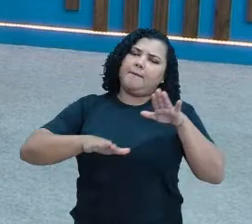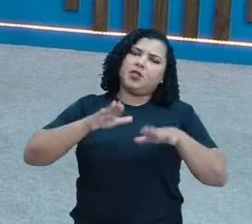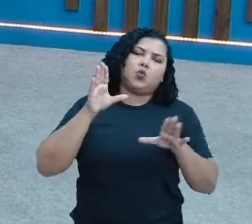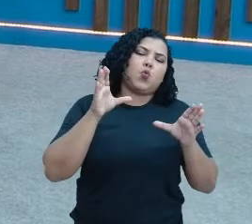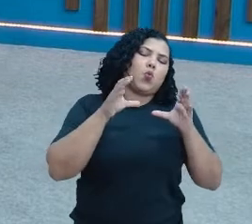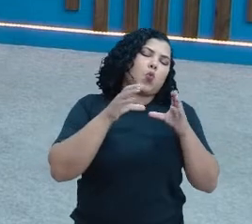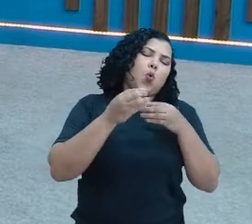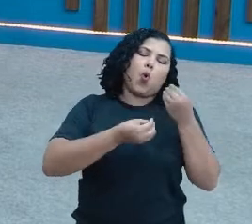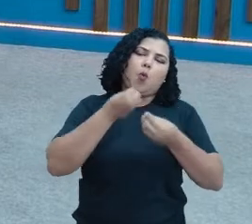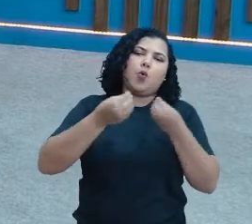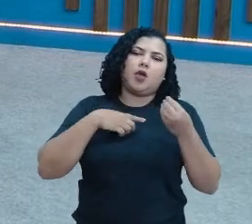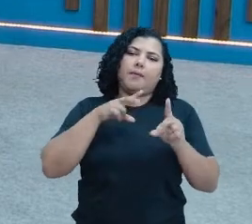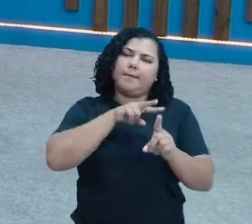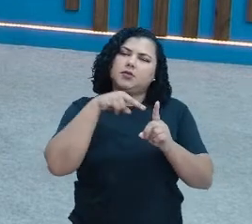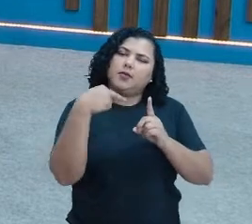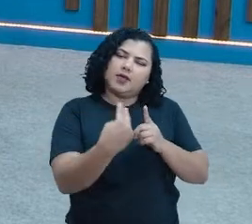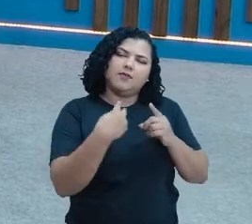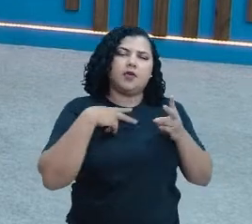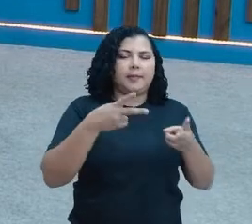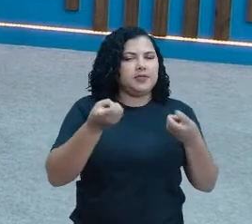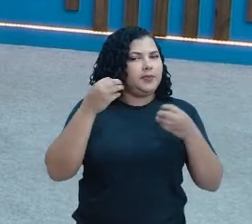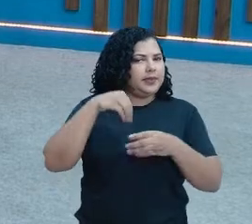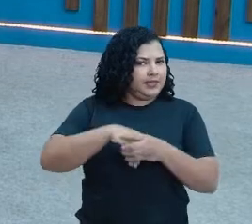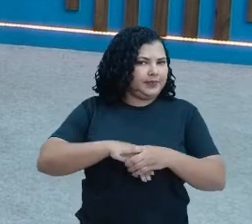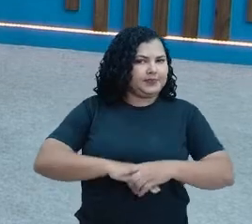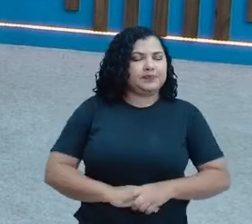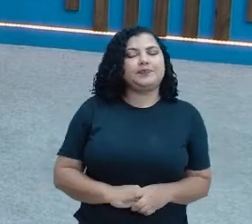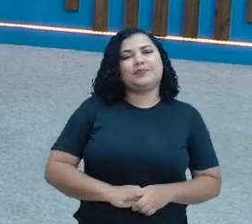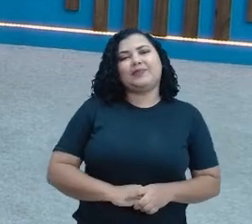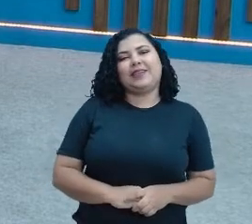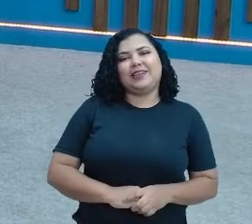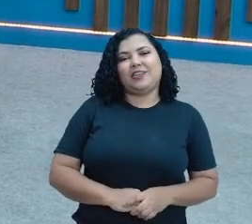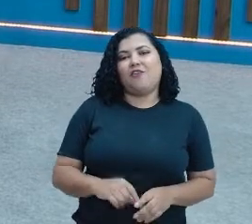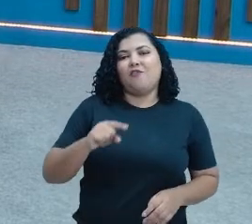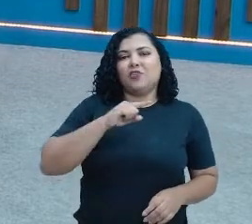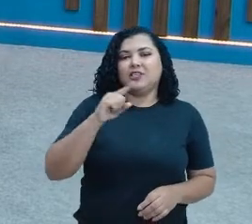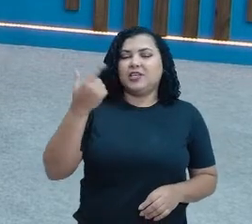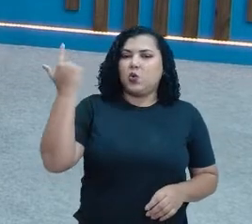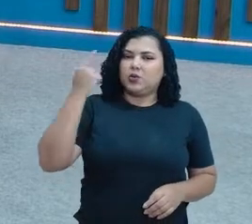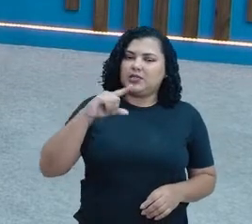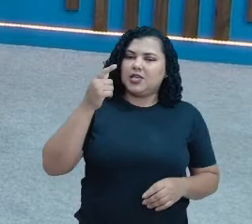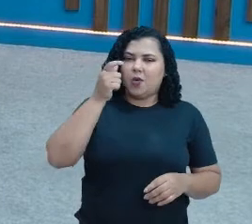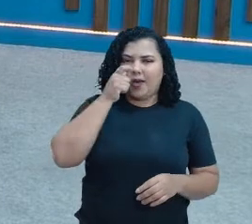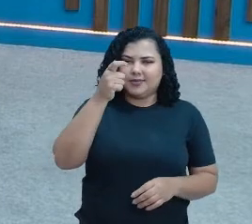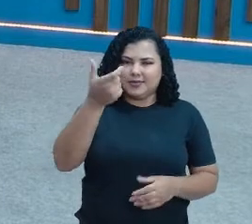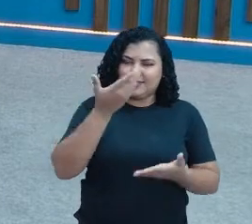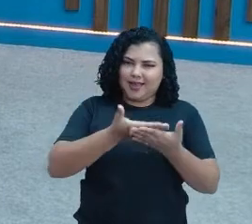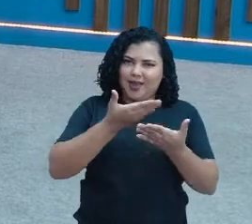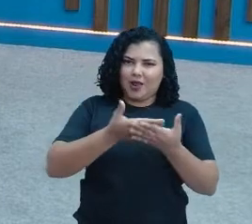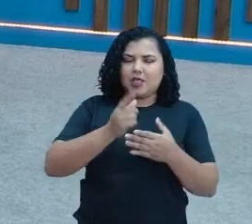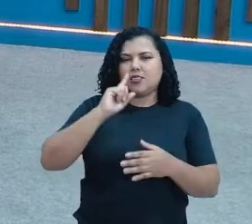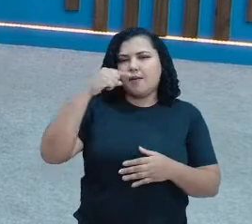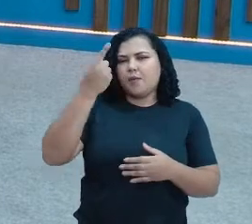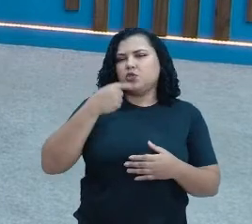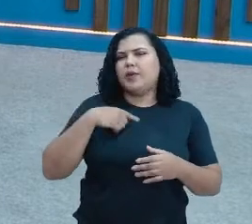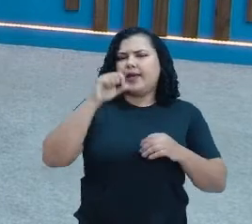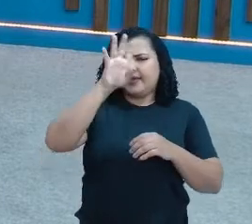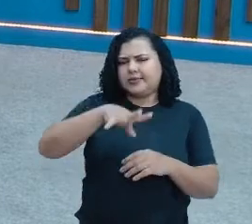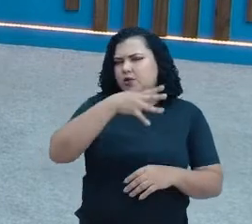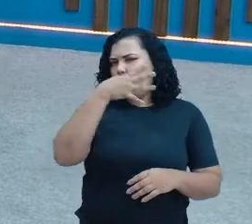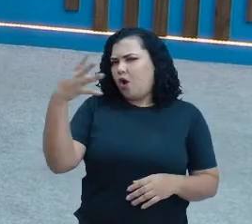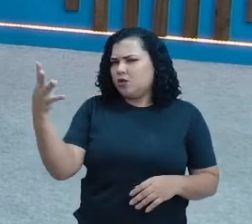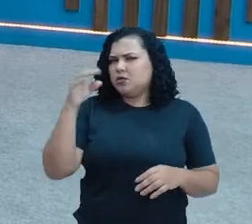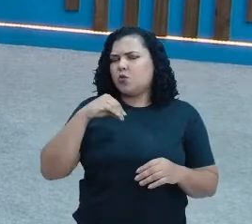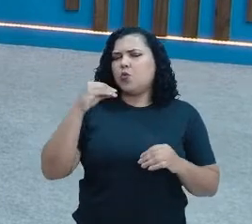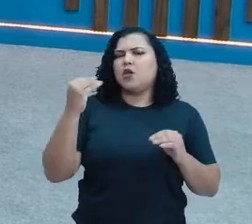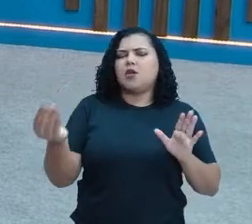quero enxergar aquela performance, do que eu quero perceber ali, tá? Então, você que conseguiu assistir a aula, acompanhar, depois pega esse quadrinho aí